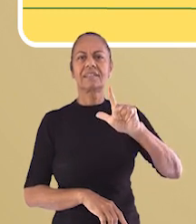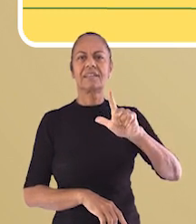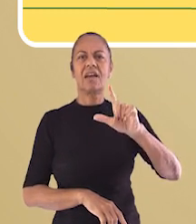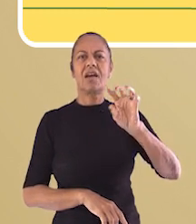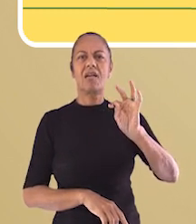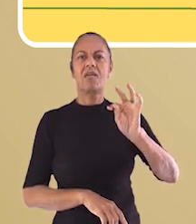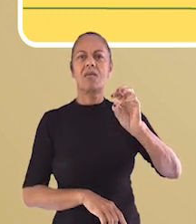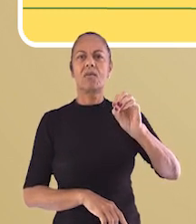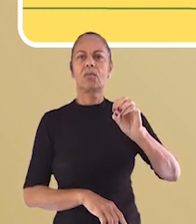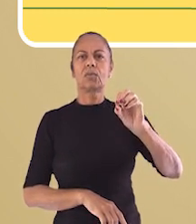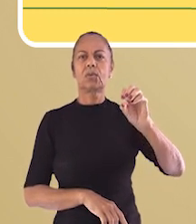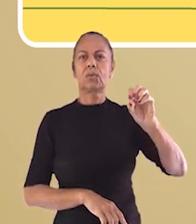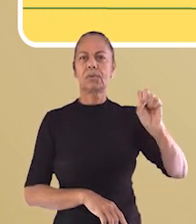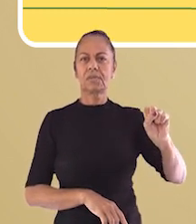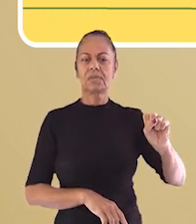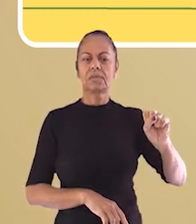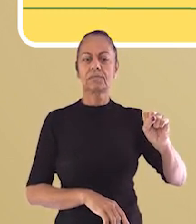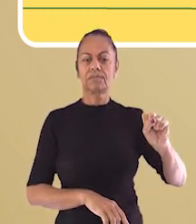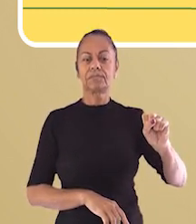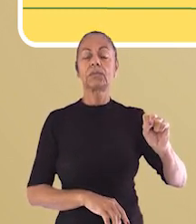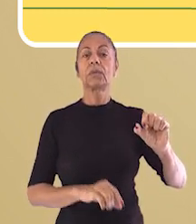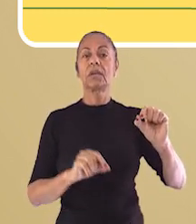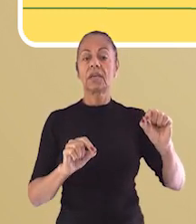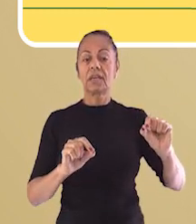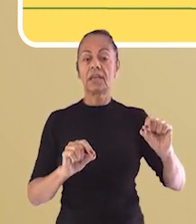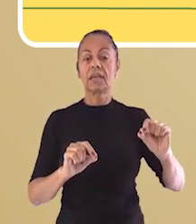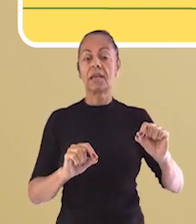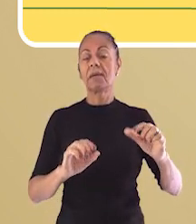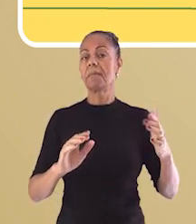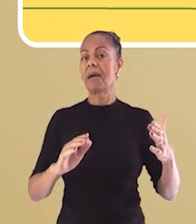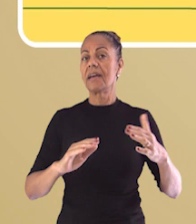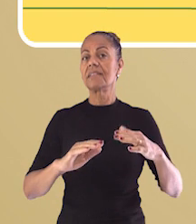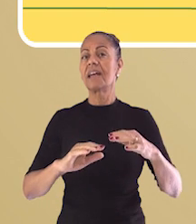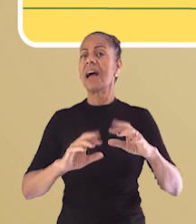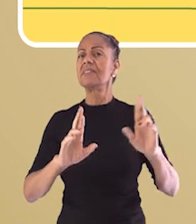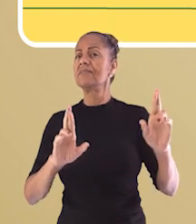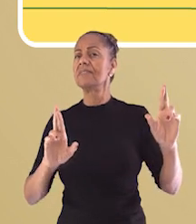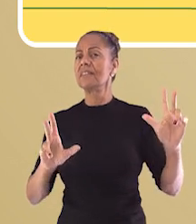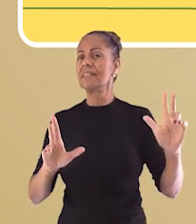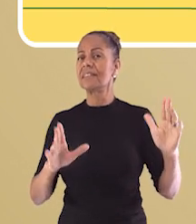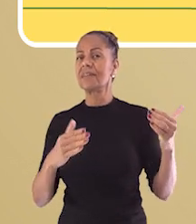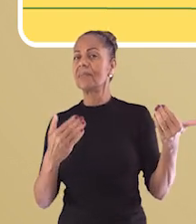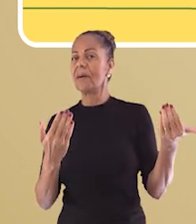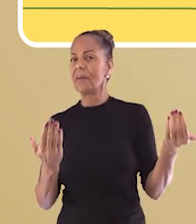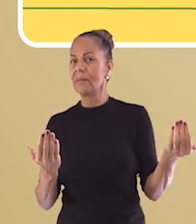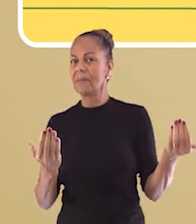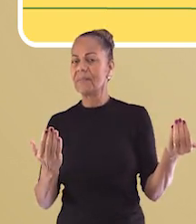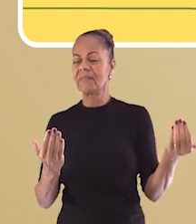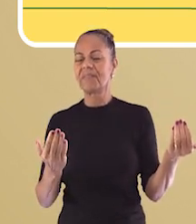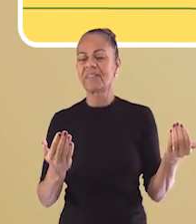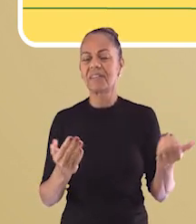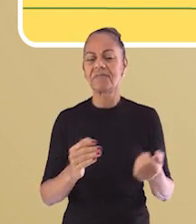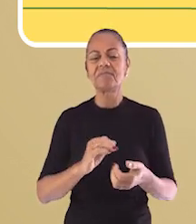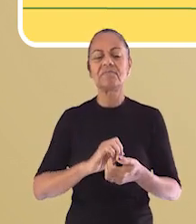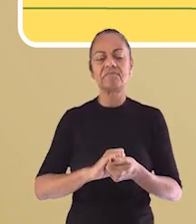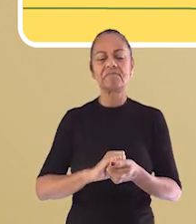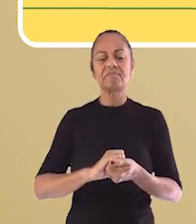consigam supor que se trata de lugares planos. Mas qual será a diferença de planície e